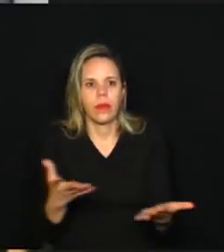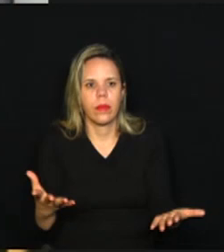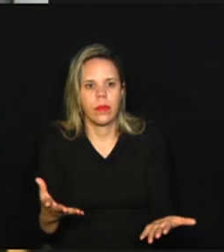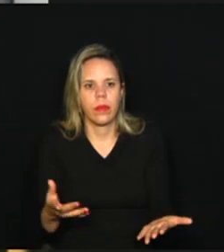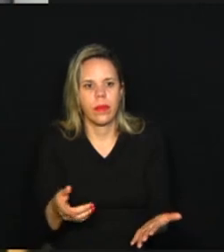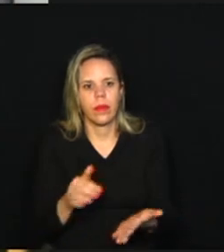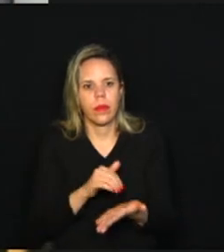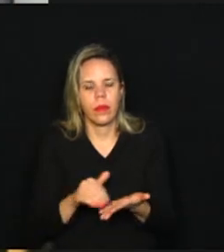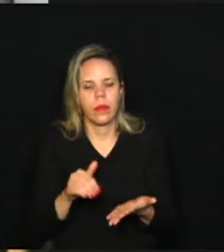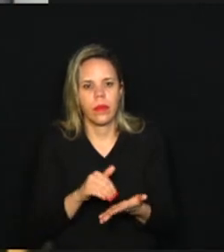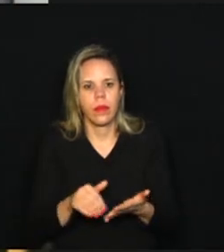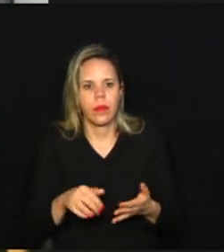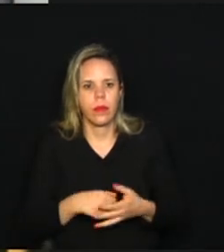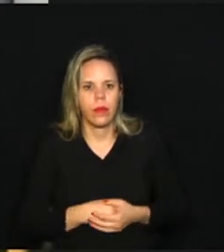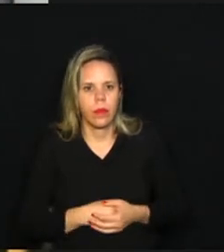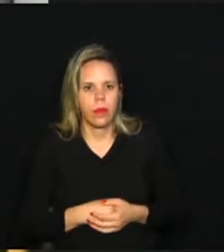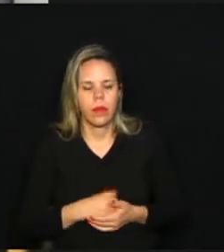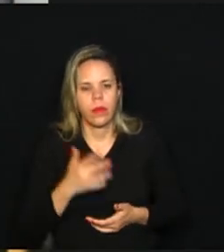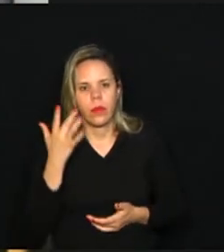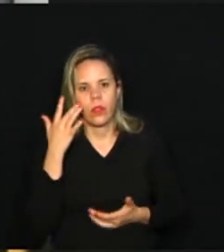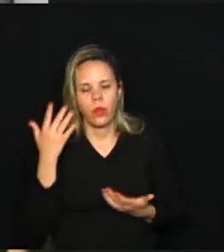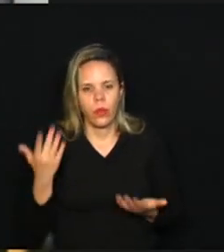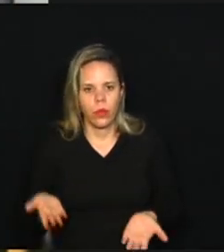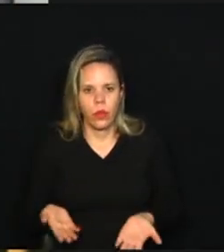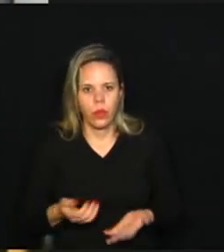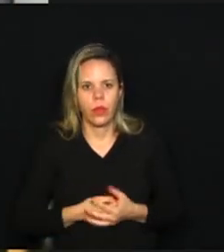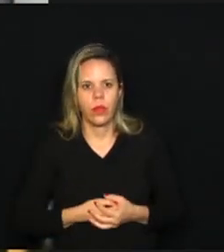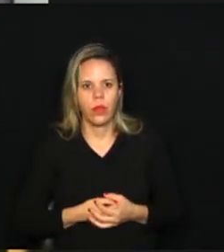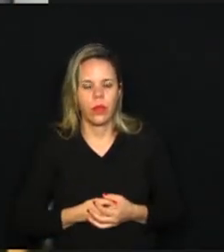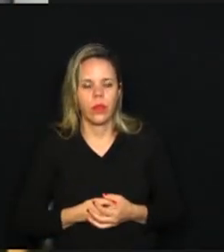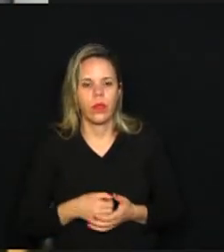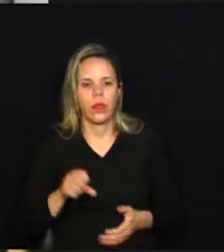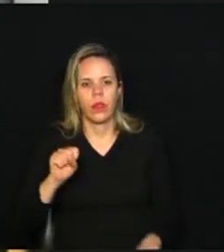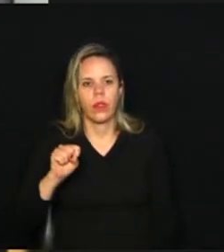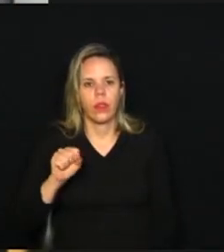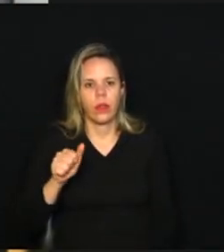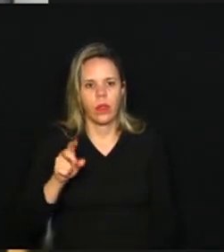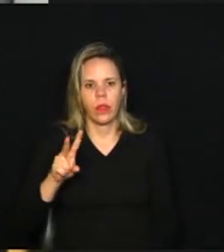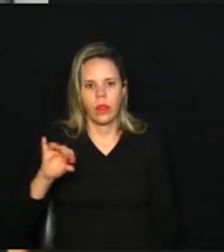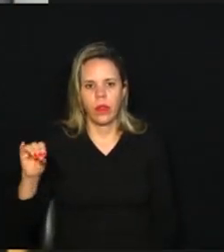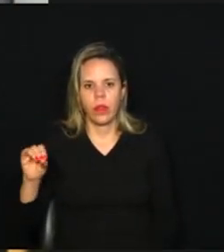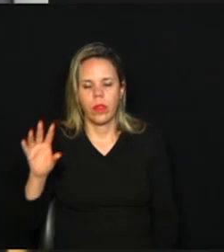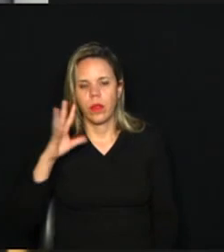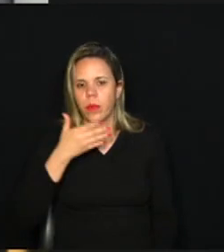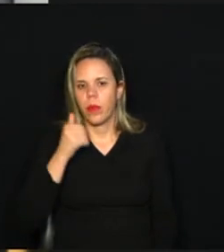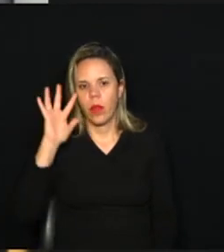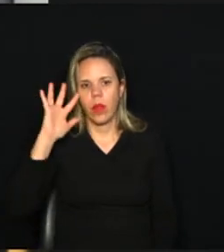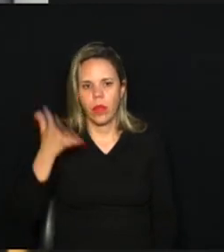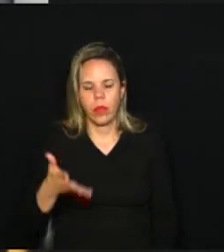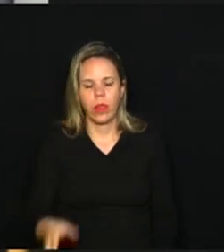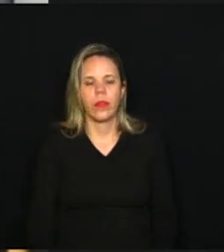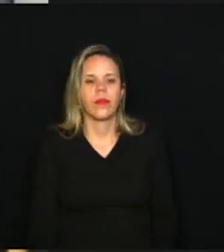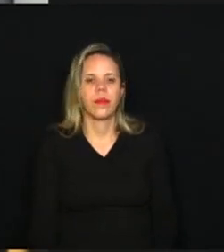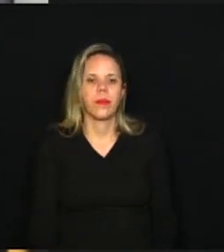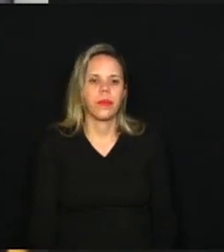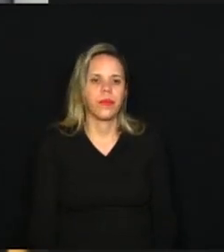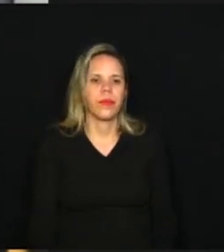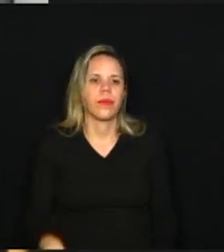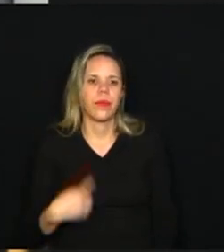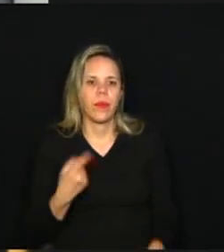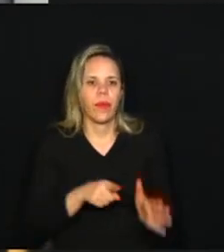assistentes, né? Acho que o Sávio vai passar melhor os resultados das ações sociais que a gente